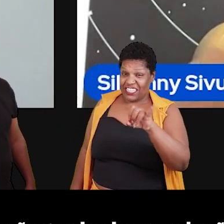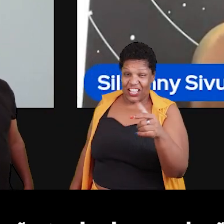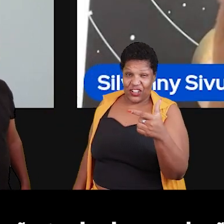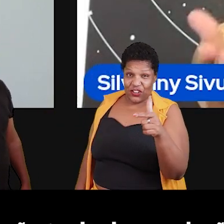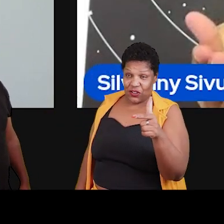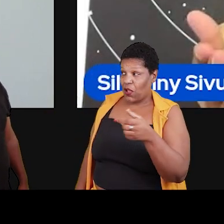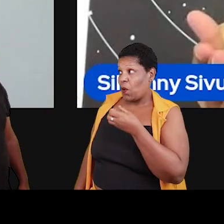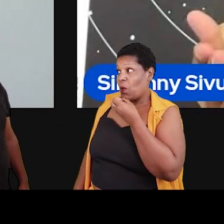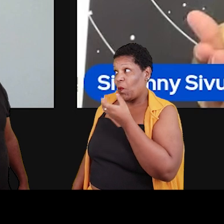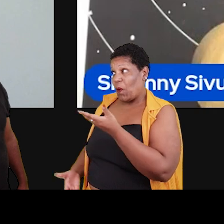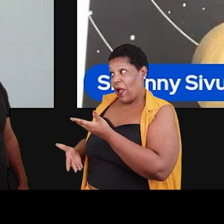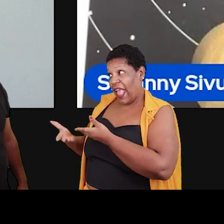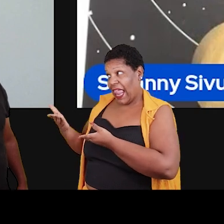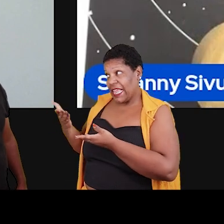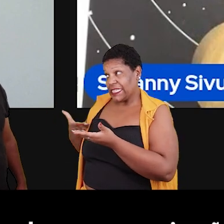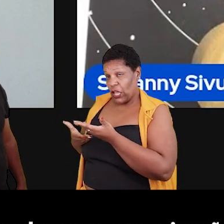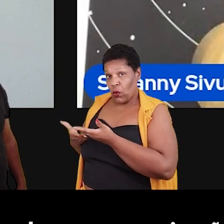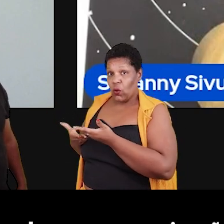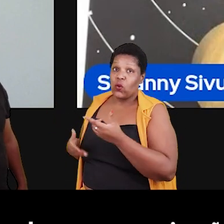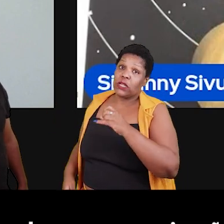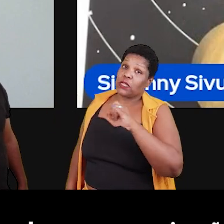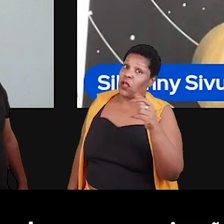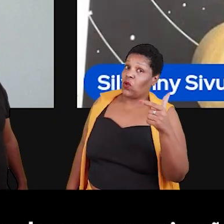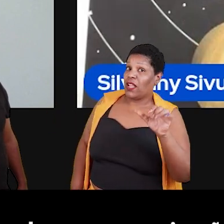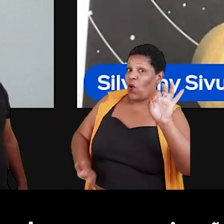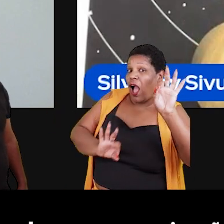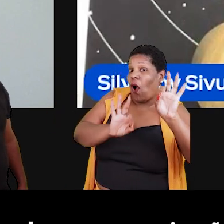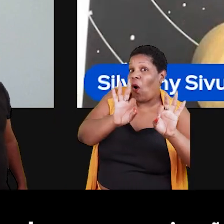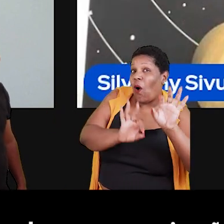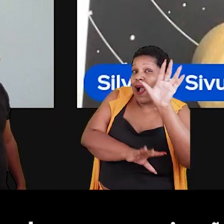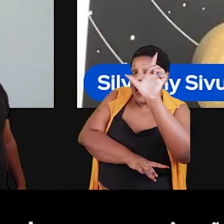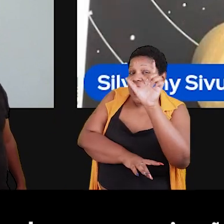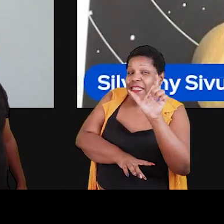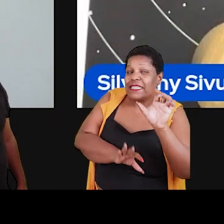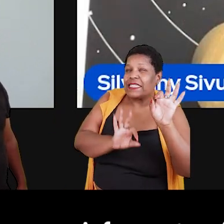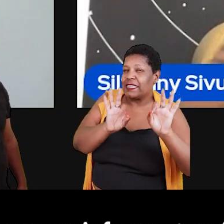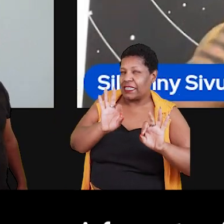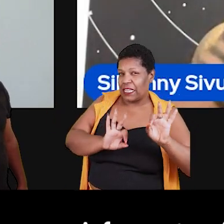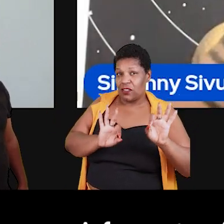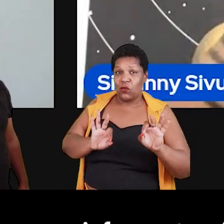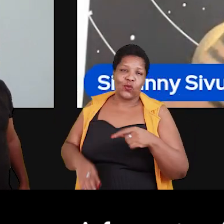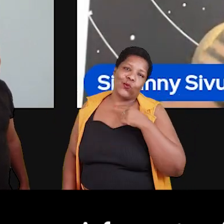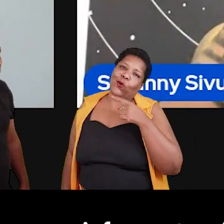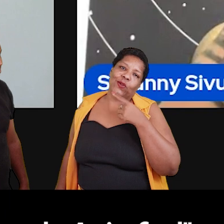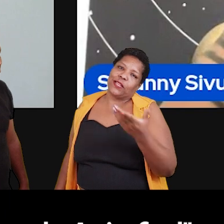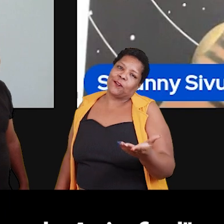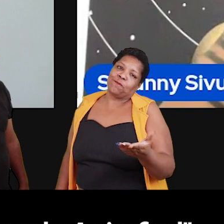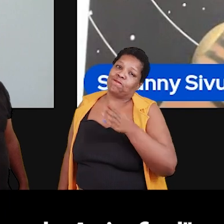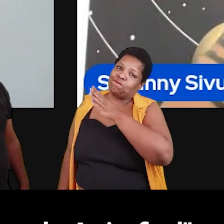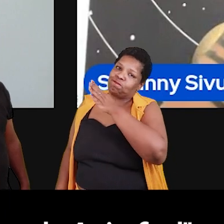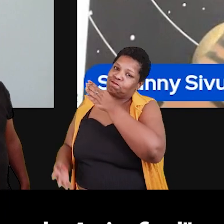boas relações, se eu não tenho uma organização, eu não ia conseguir fazer a